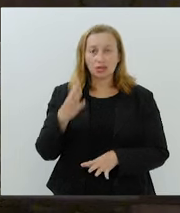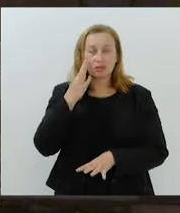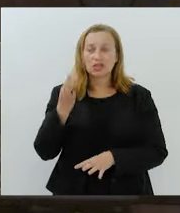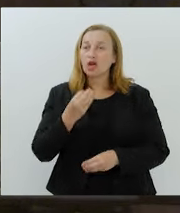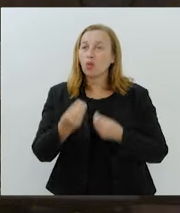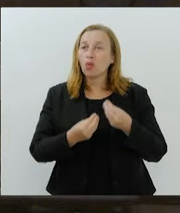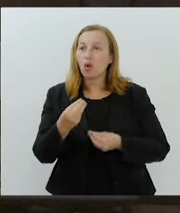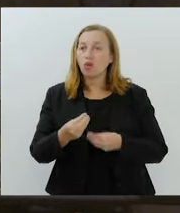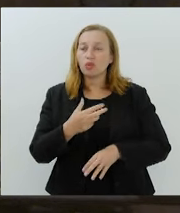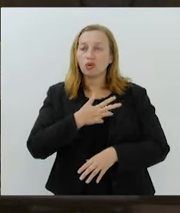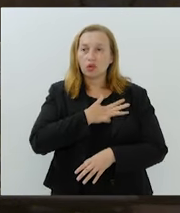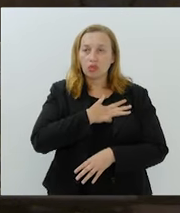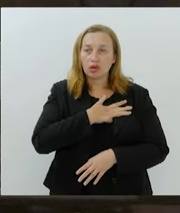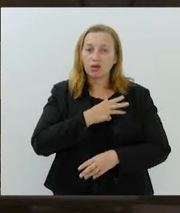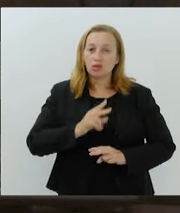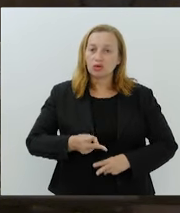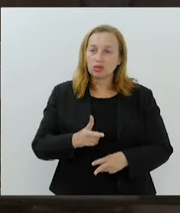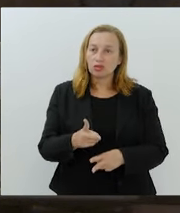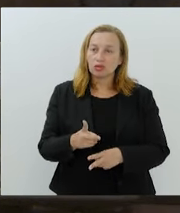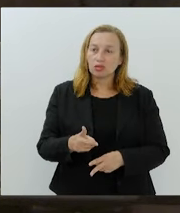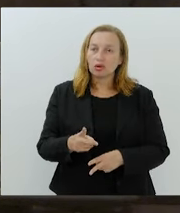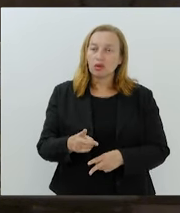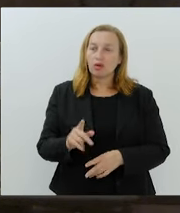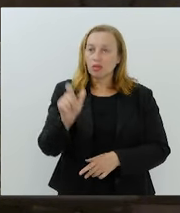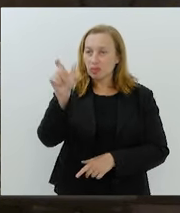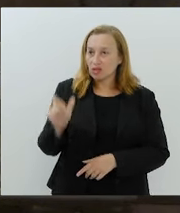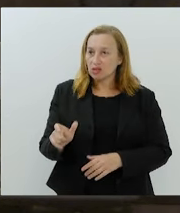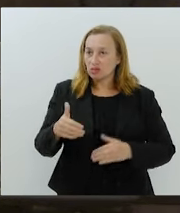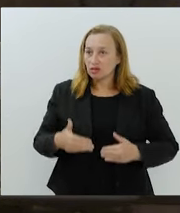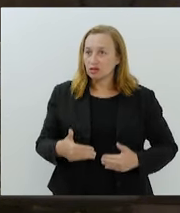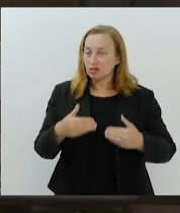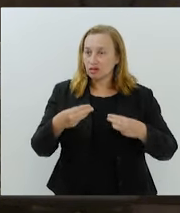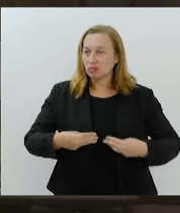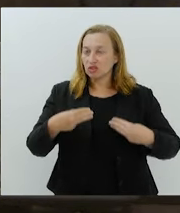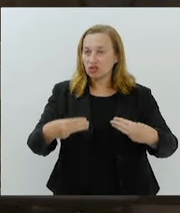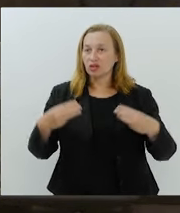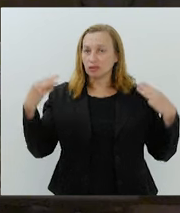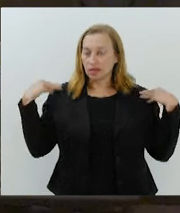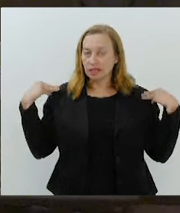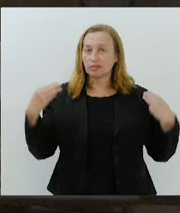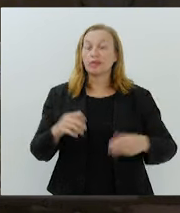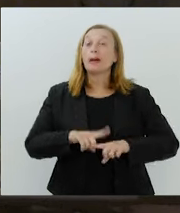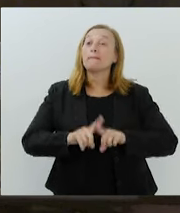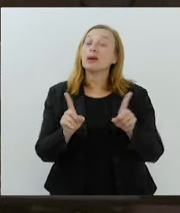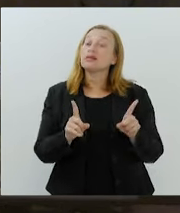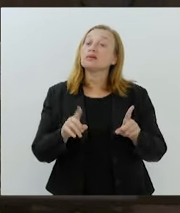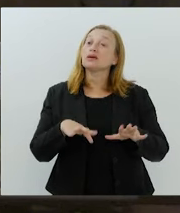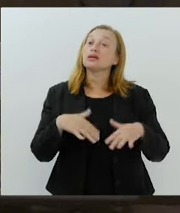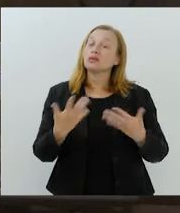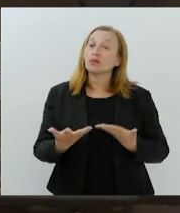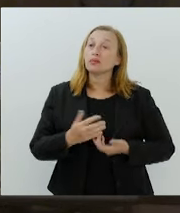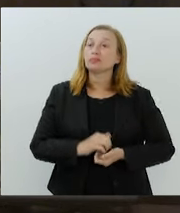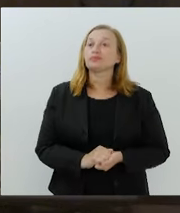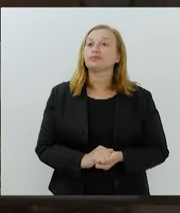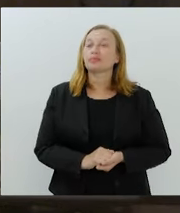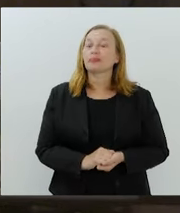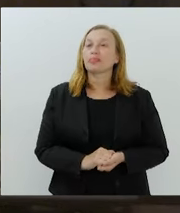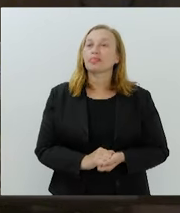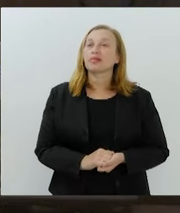uma pessoa como essa à frente do Ministério da Marinha. Mas então, vamos